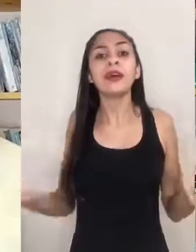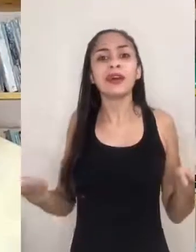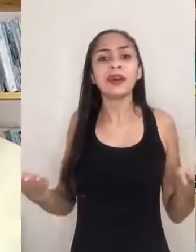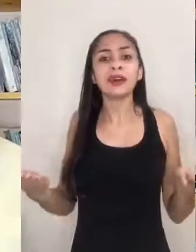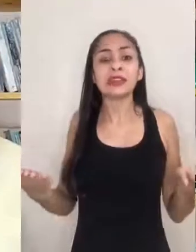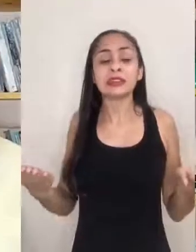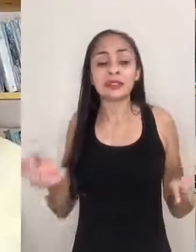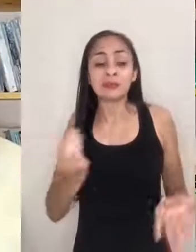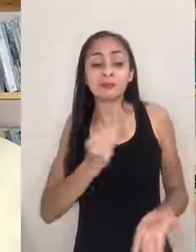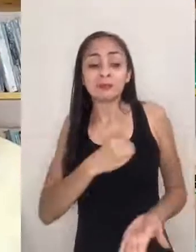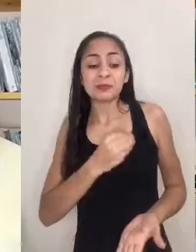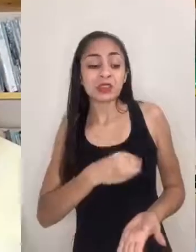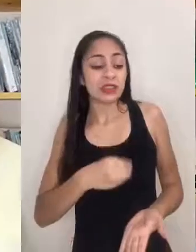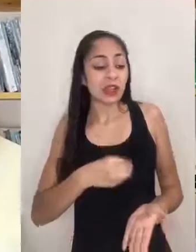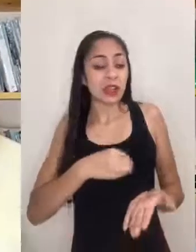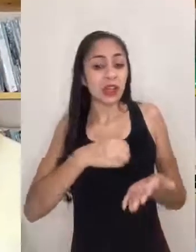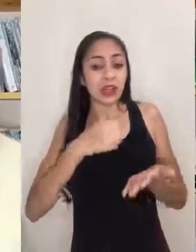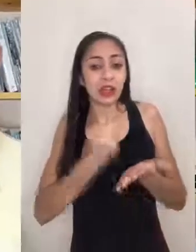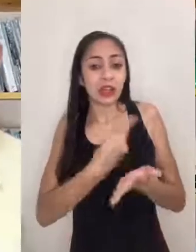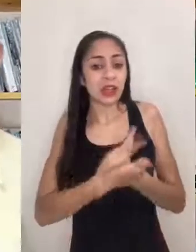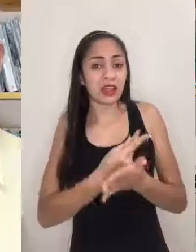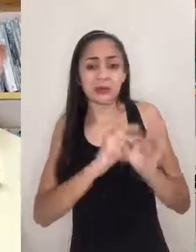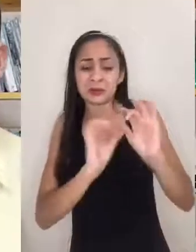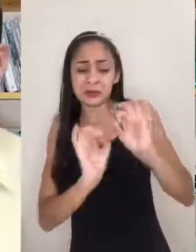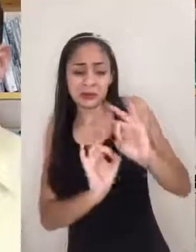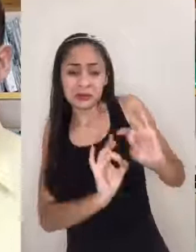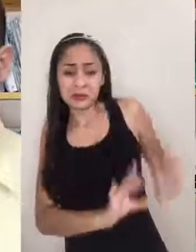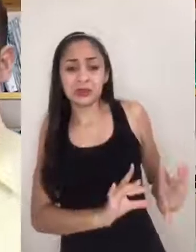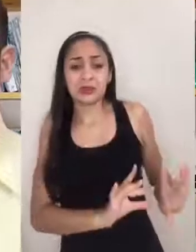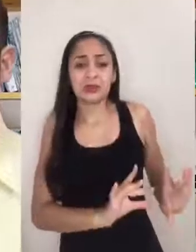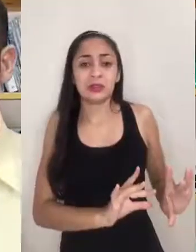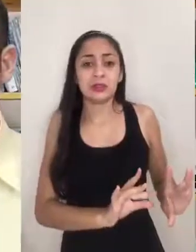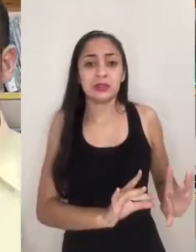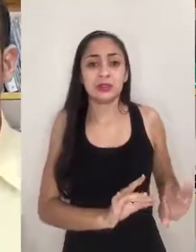a abandonar os nossos pecados,